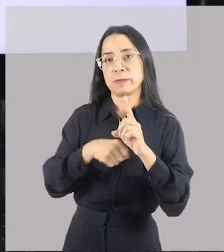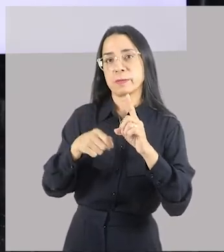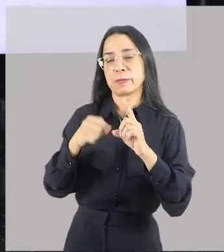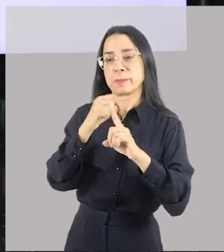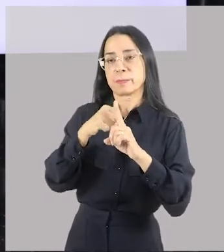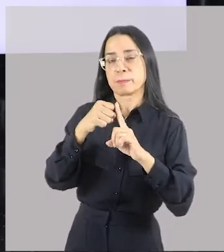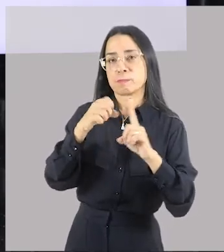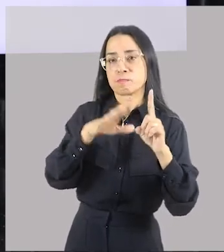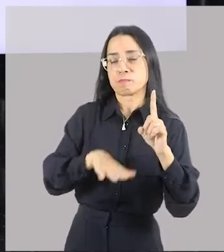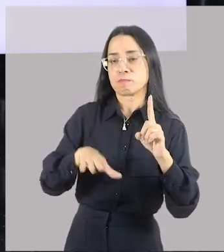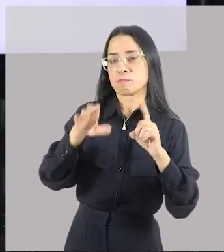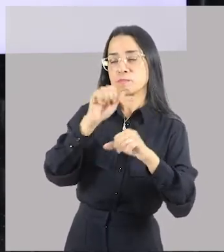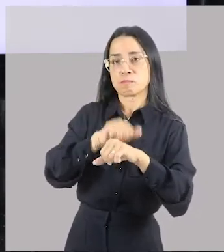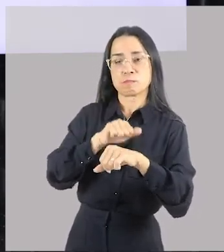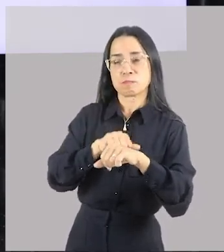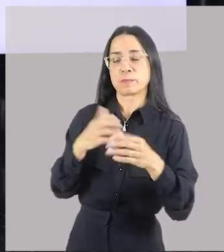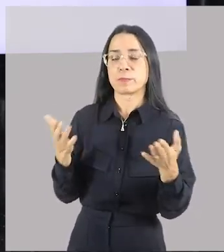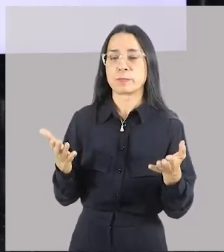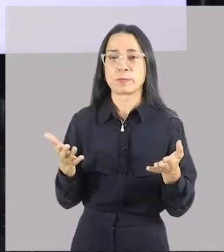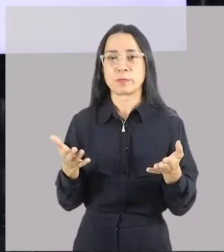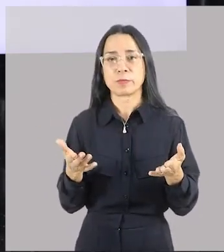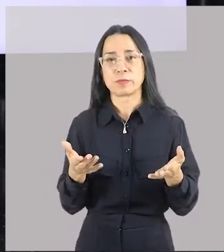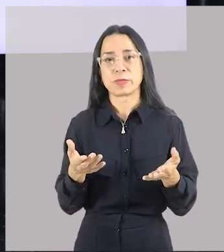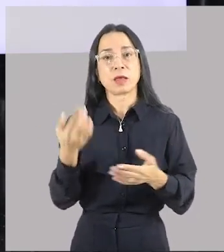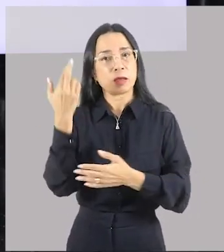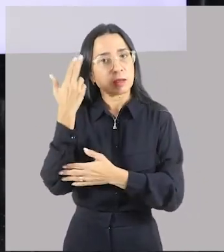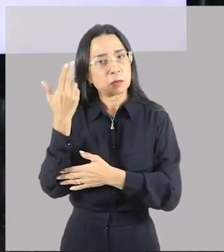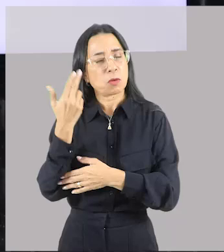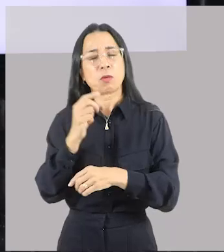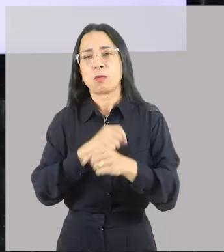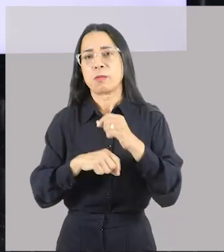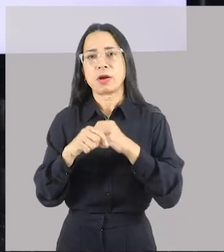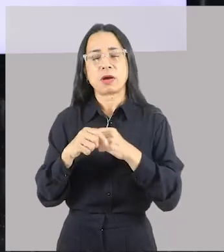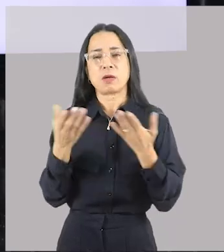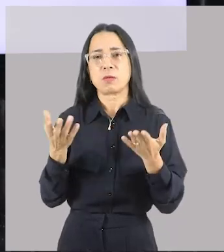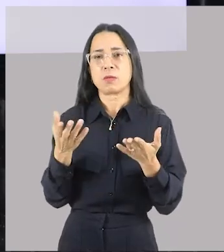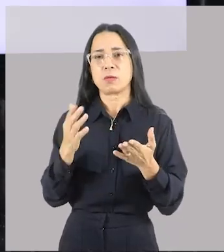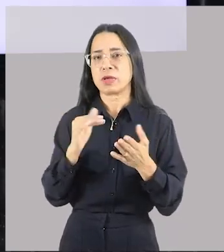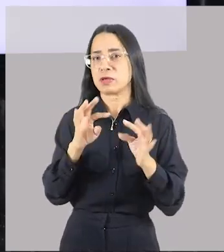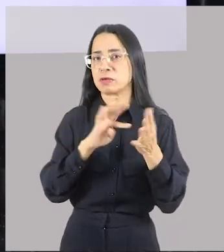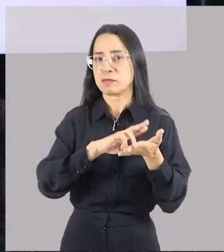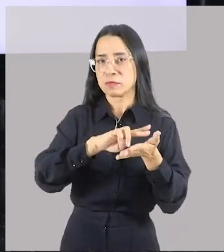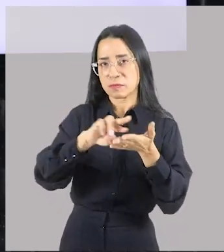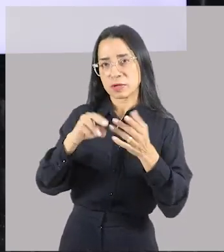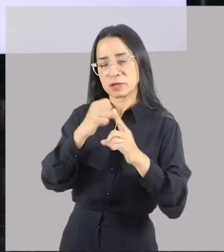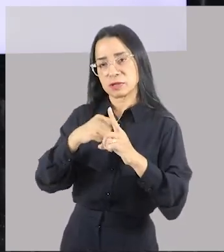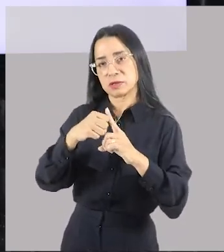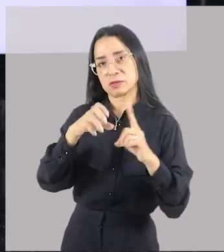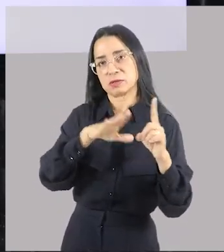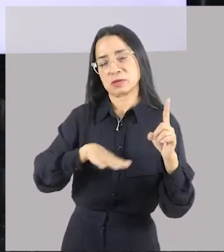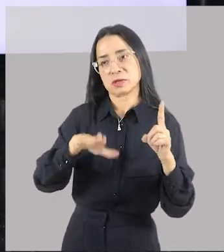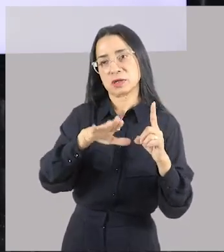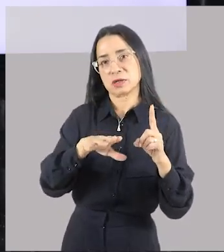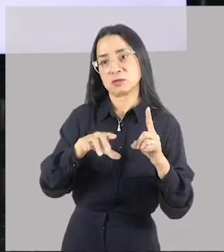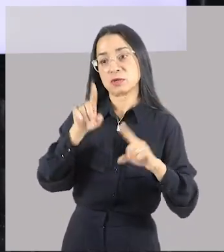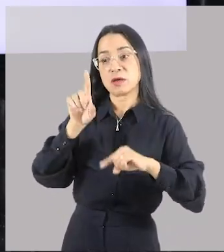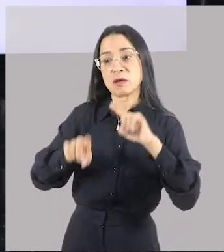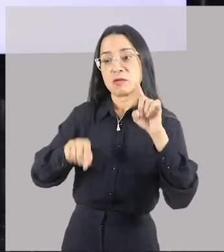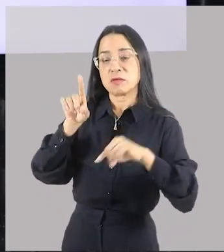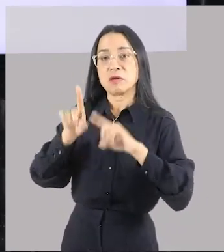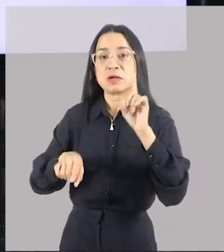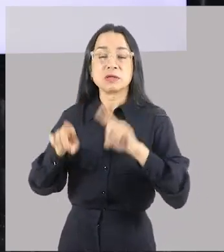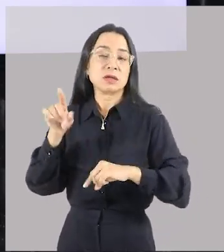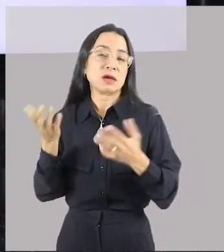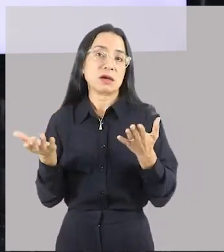é um fenômeno muito comum, existente em várias sociedades. O que vai variar é o nível da desigualdade. Se ela é